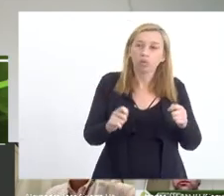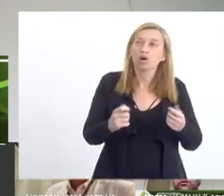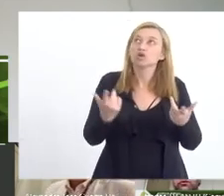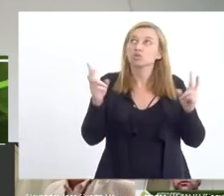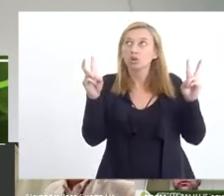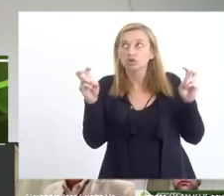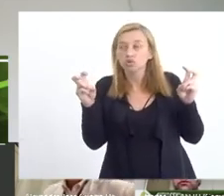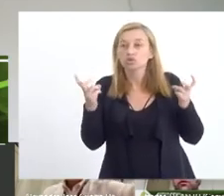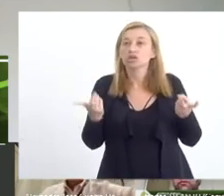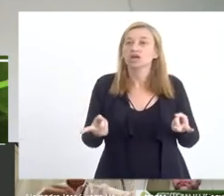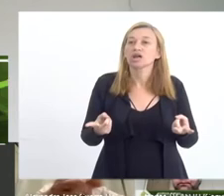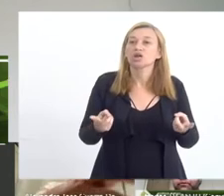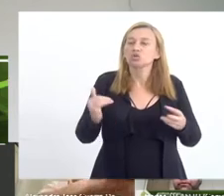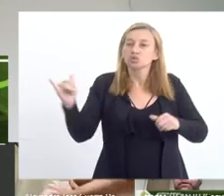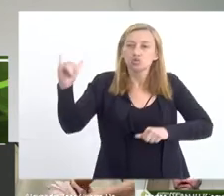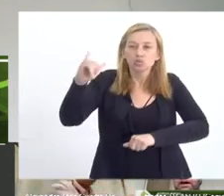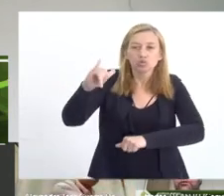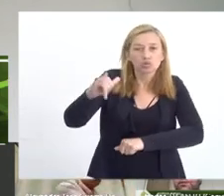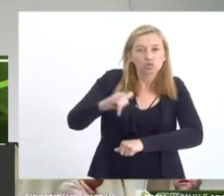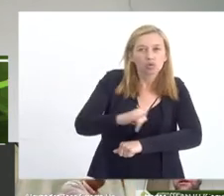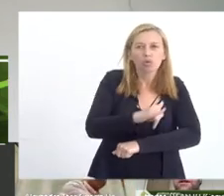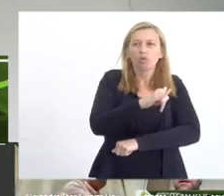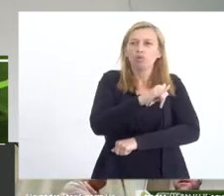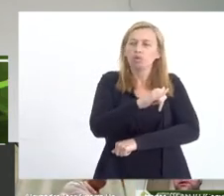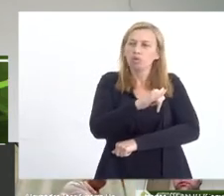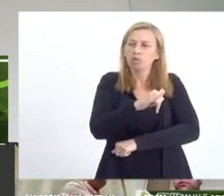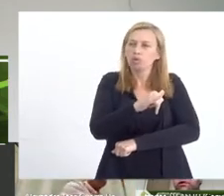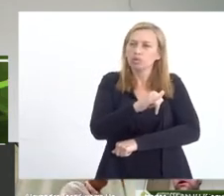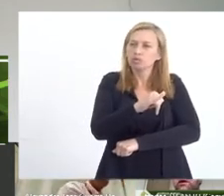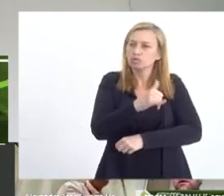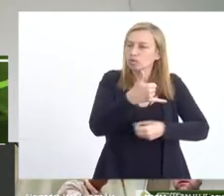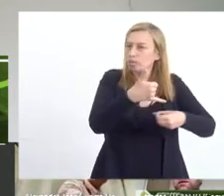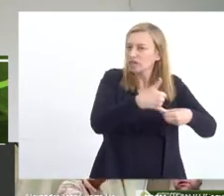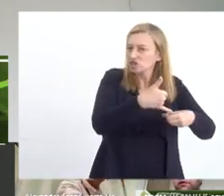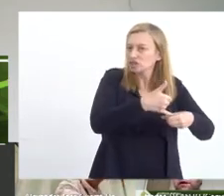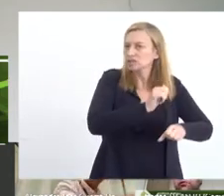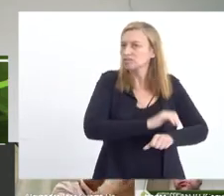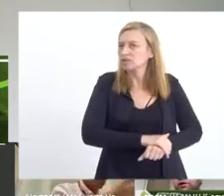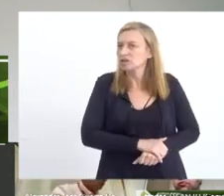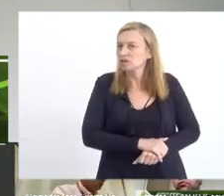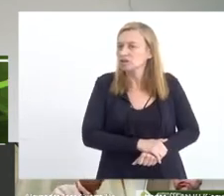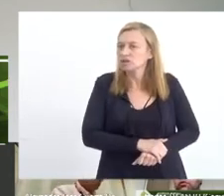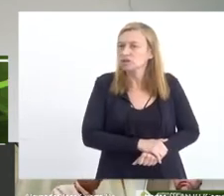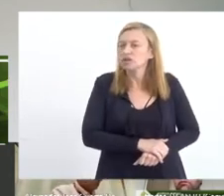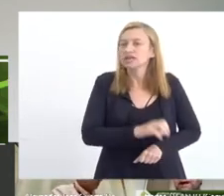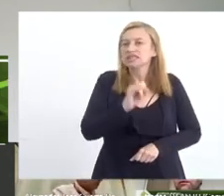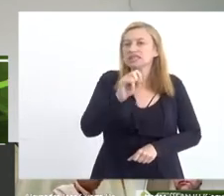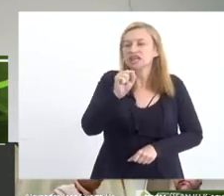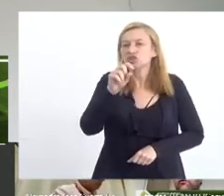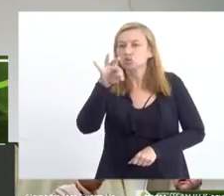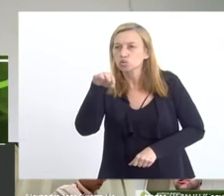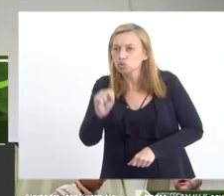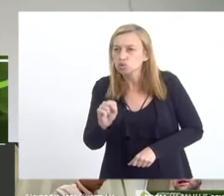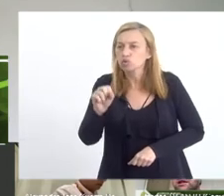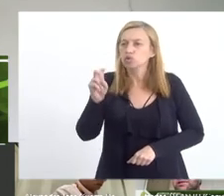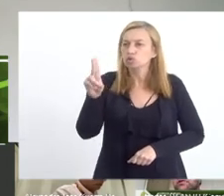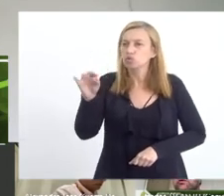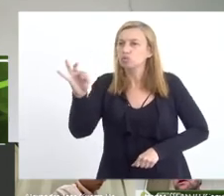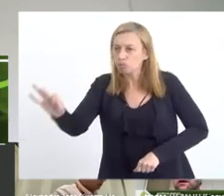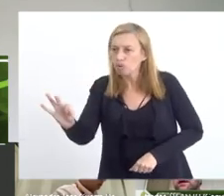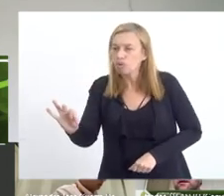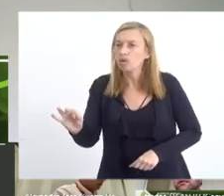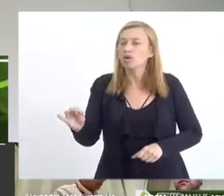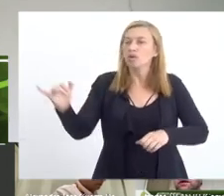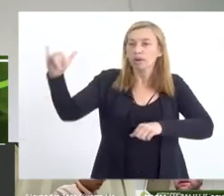questão do voo, do abastecimento ser feito no Santos Dumont para os voos regionais